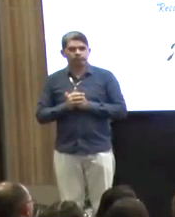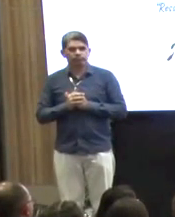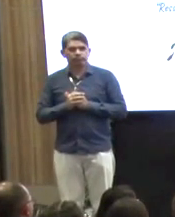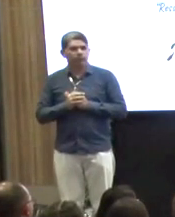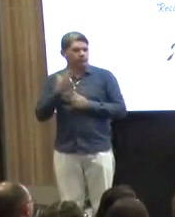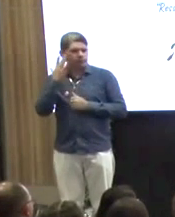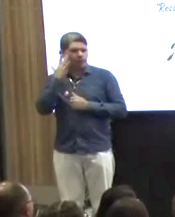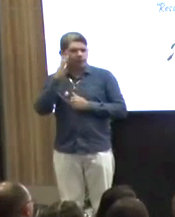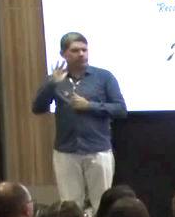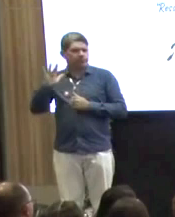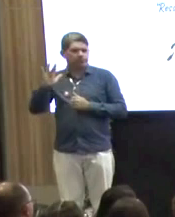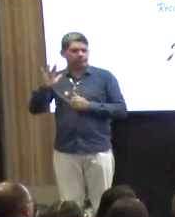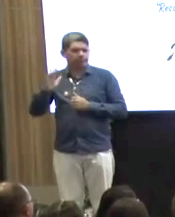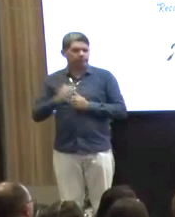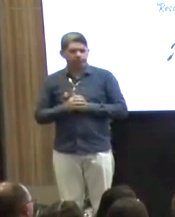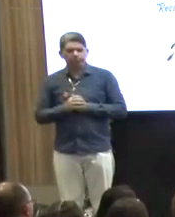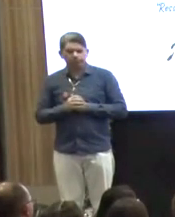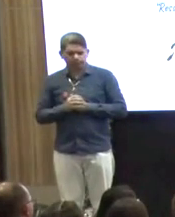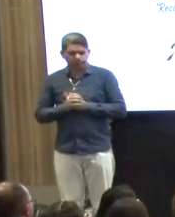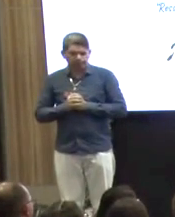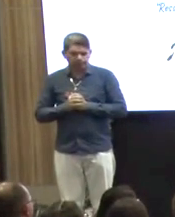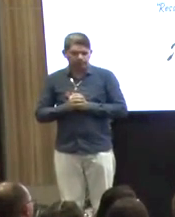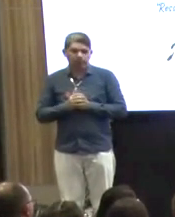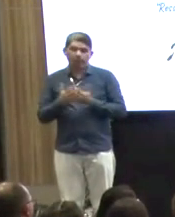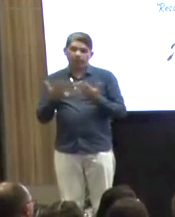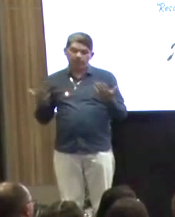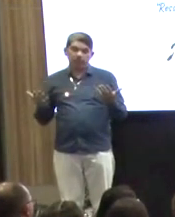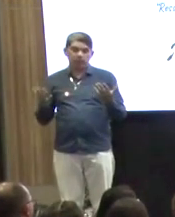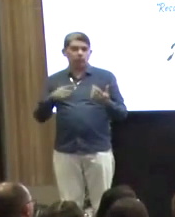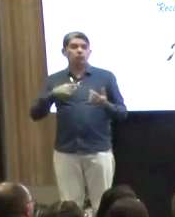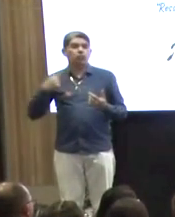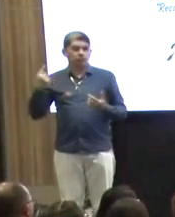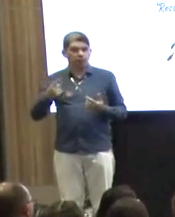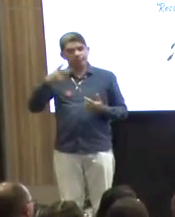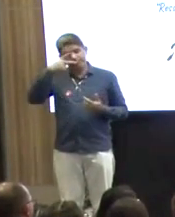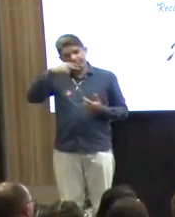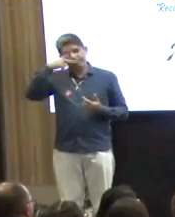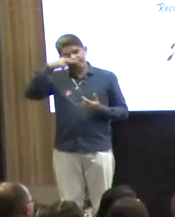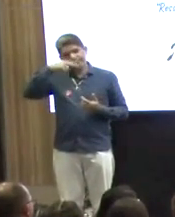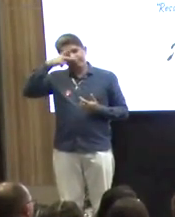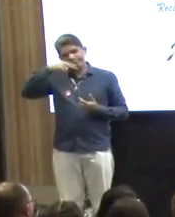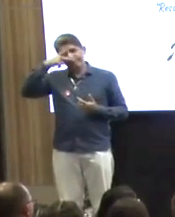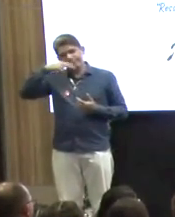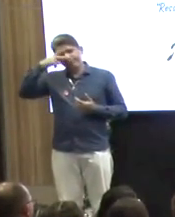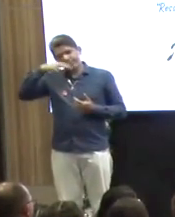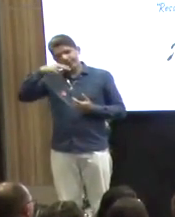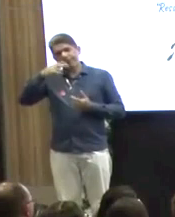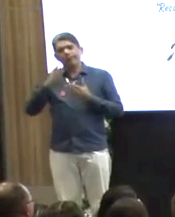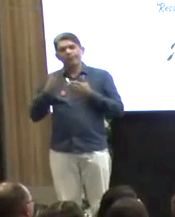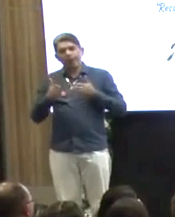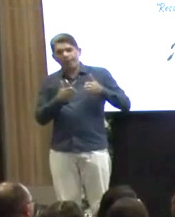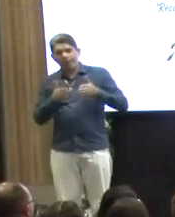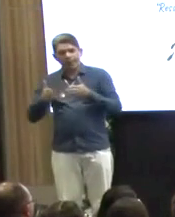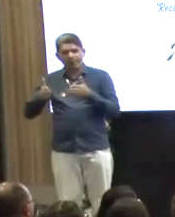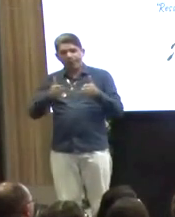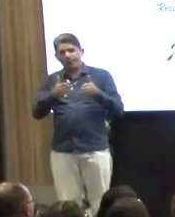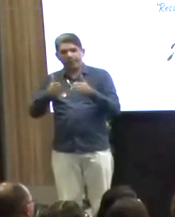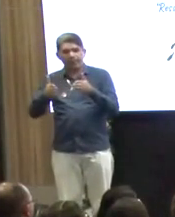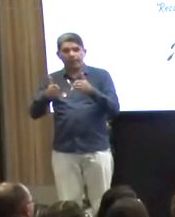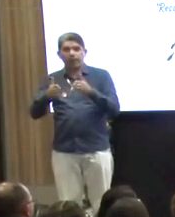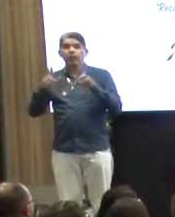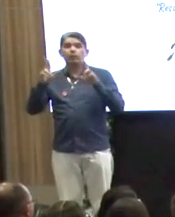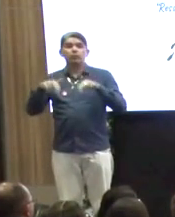Ninguém sabe, né? Ninguém sabe, mas a gente sempre faz do mesmo jeito. Sempre começamos pelo mesmo lado. Nunca ninguém te disse